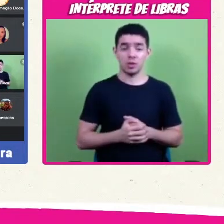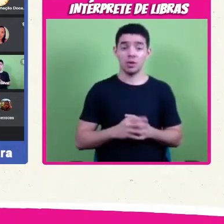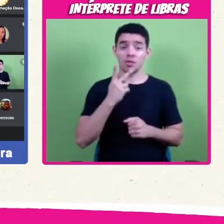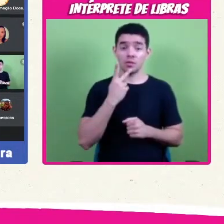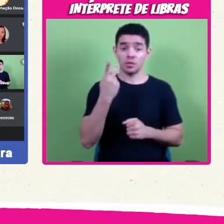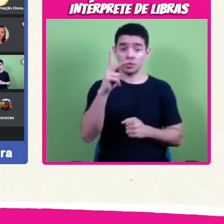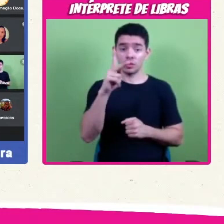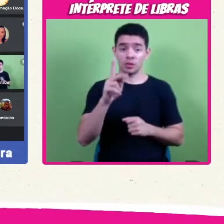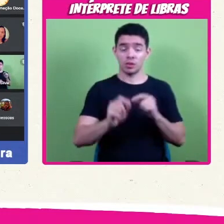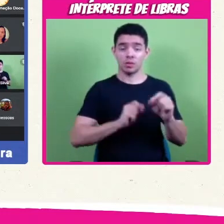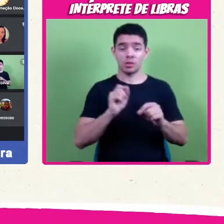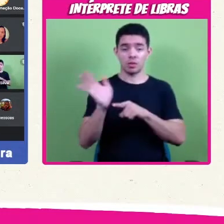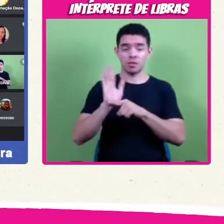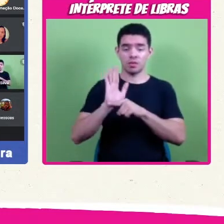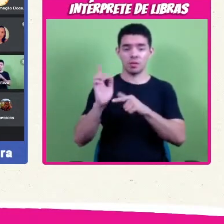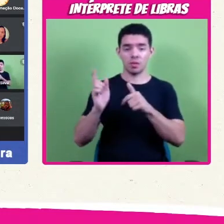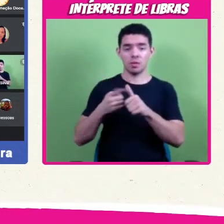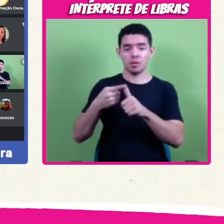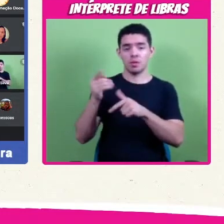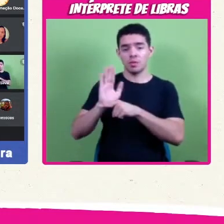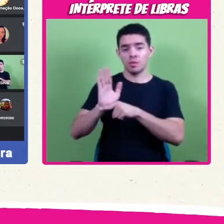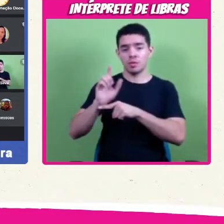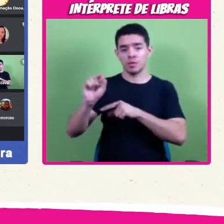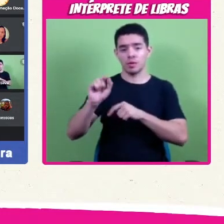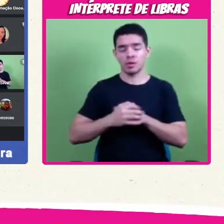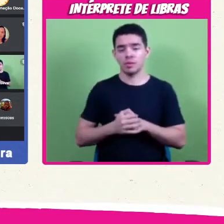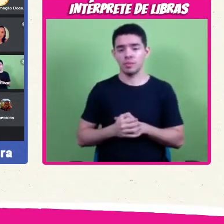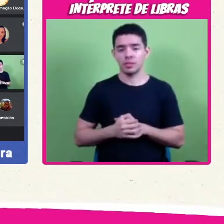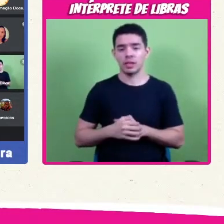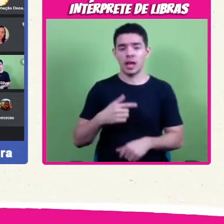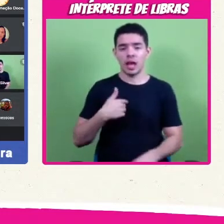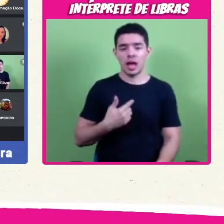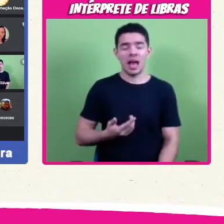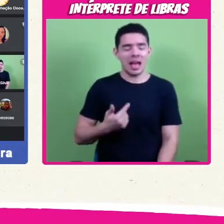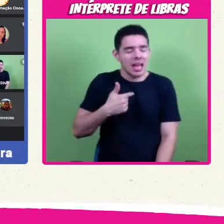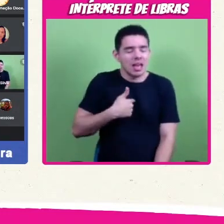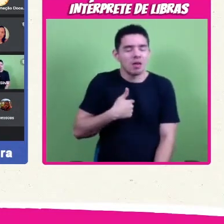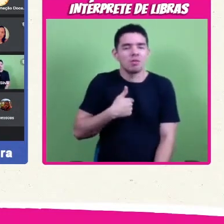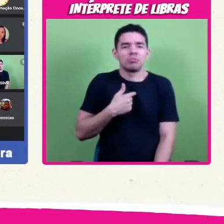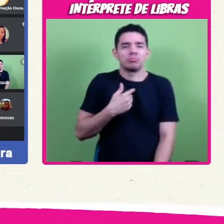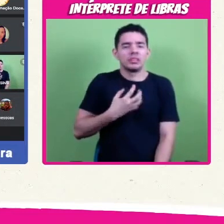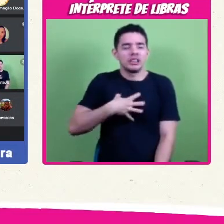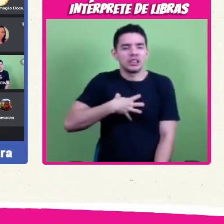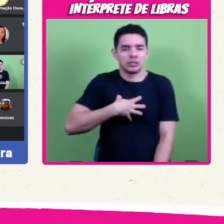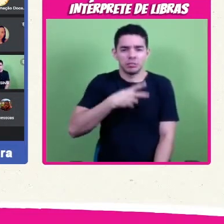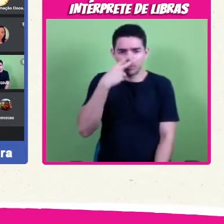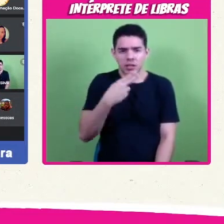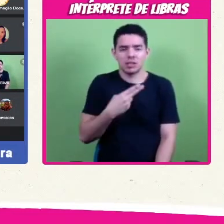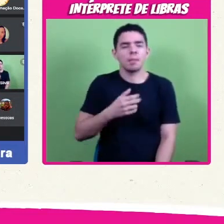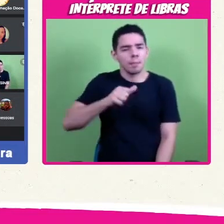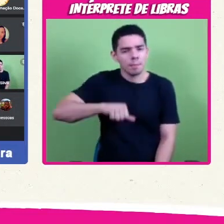fala do primeiro filme, que é: eu me via como merecedor de toda a violência. A professora Ana Carneiro, ela